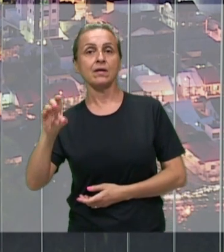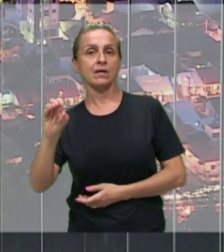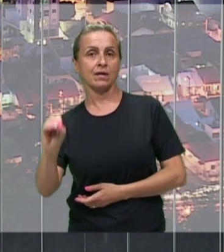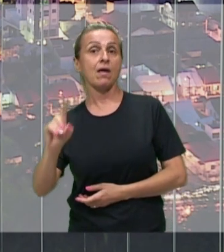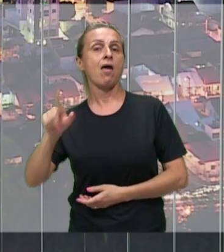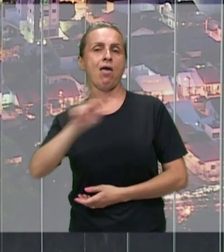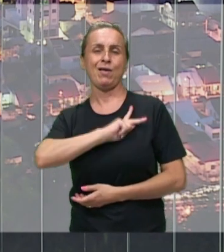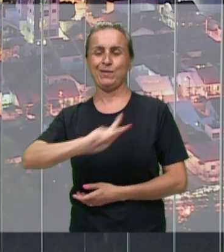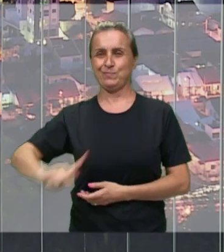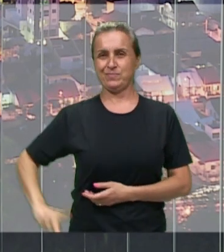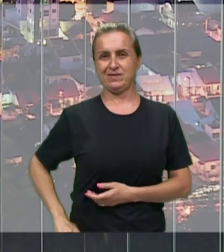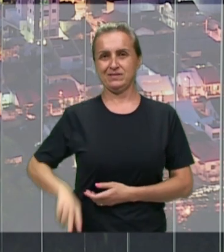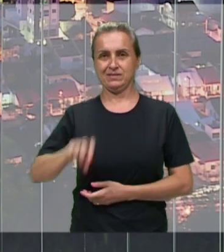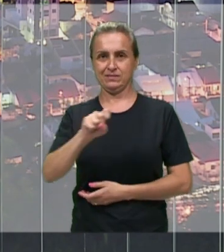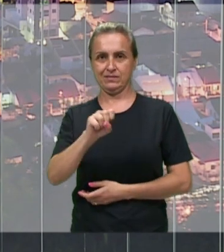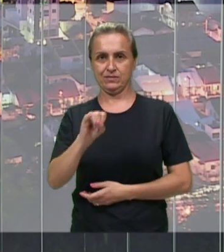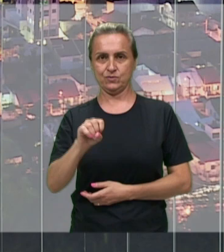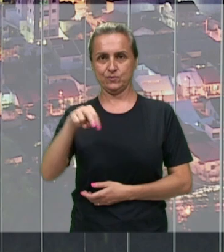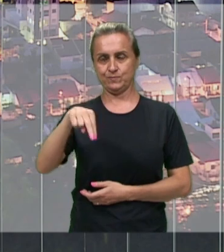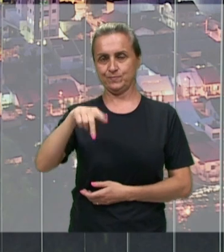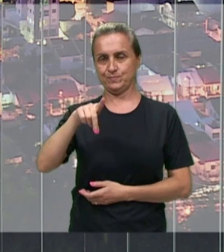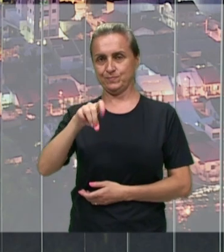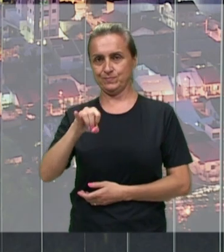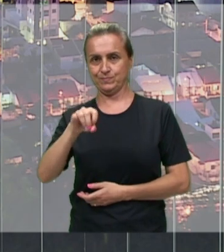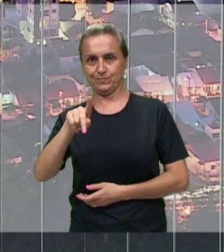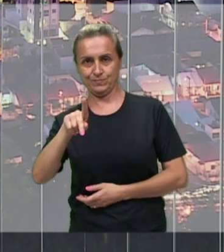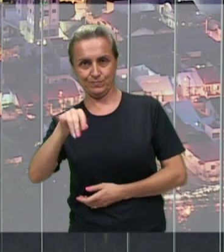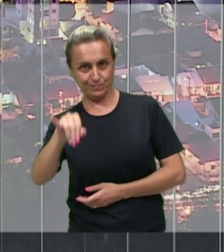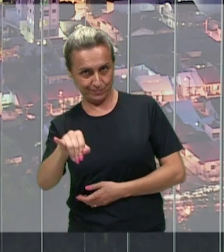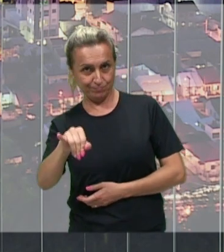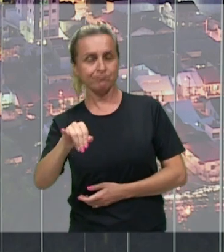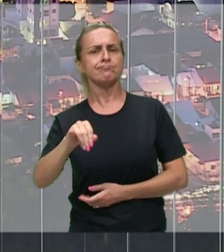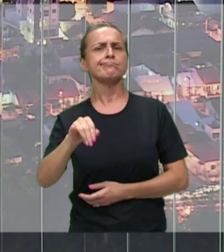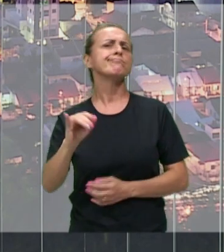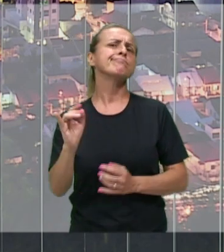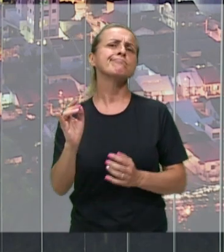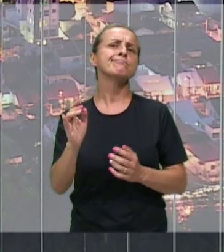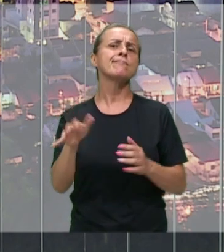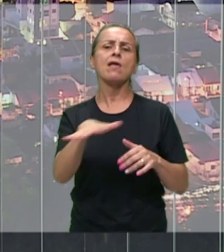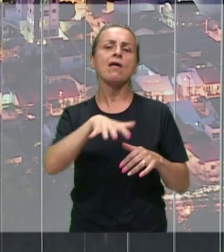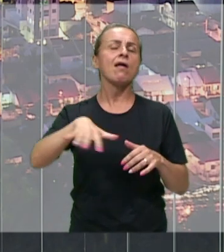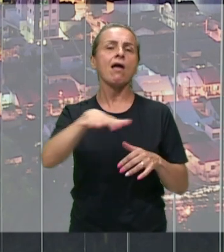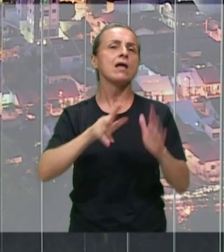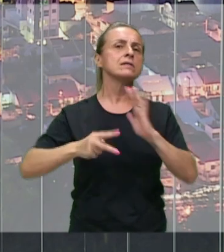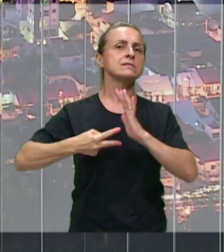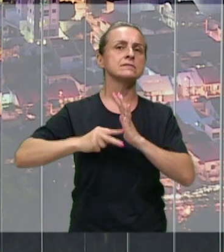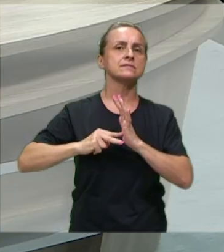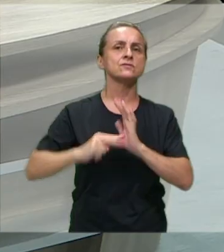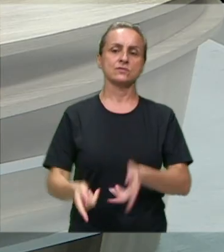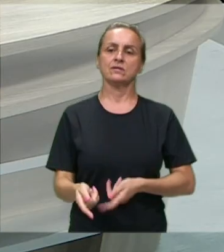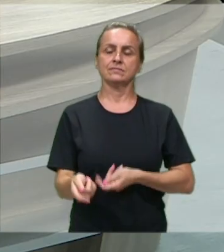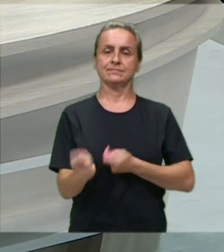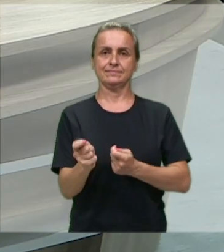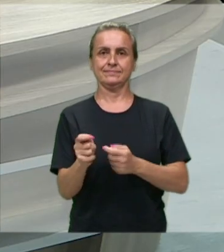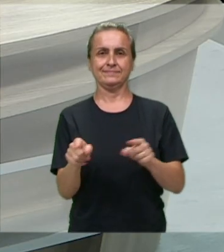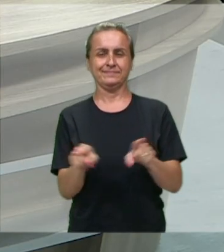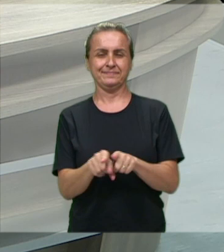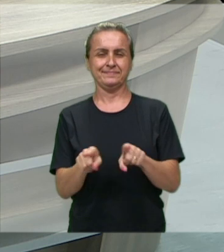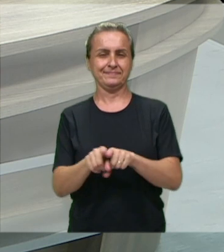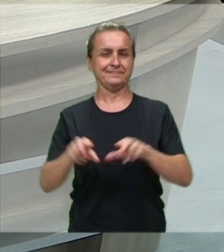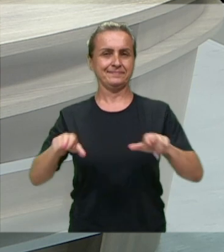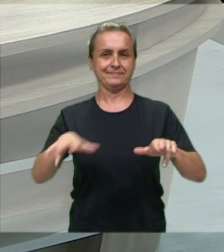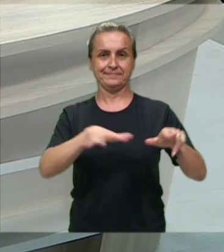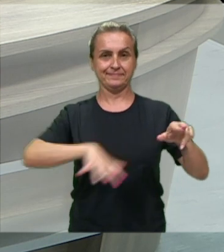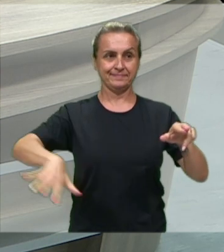dos Armadores e das Indústrias de Pesca de Itajaí região. Agnaldo, eu